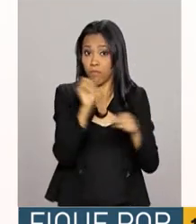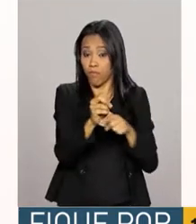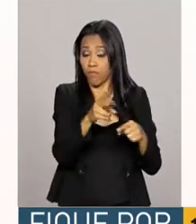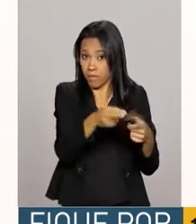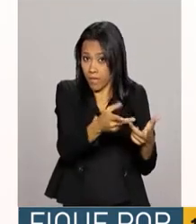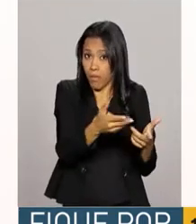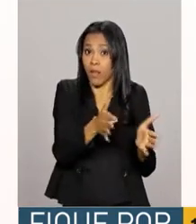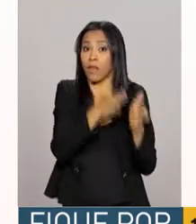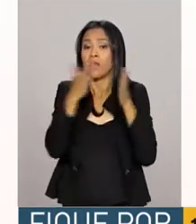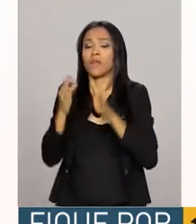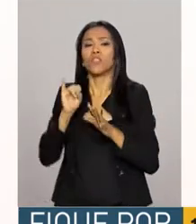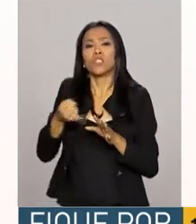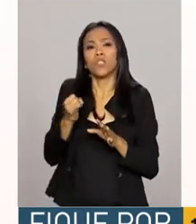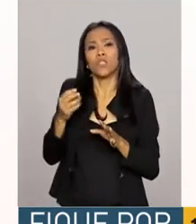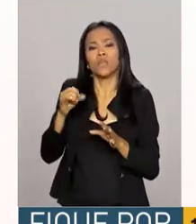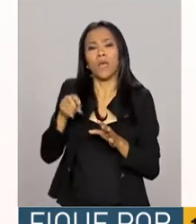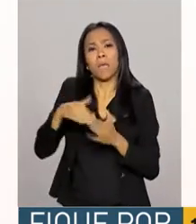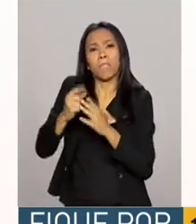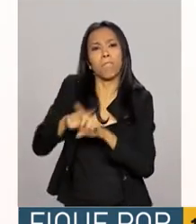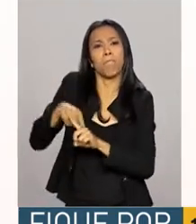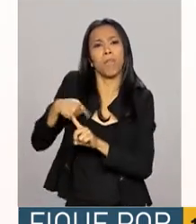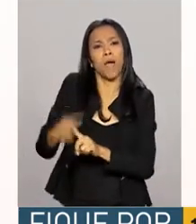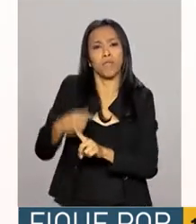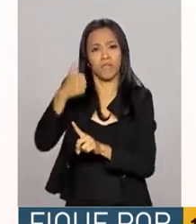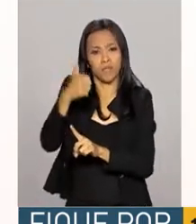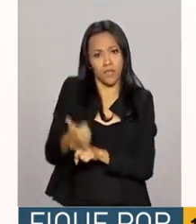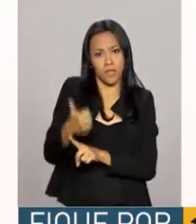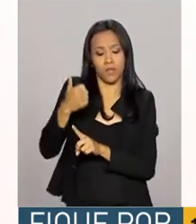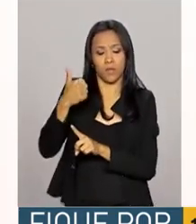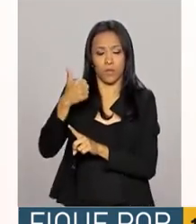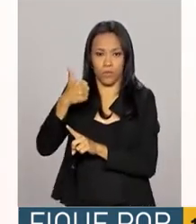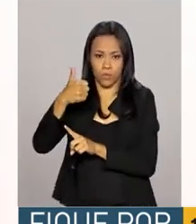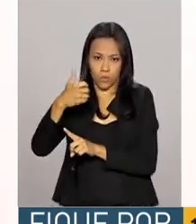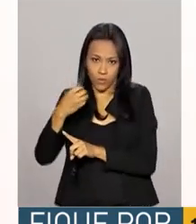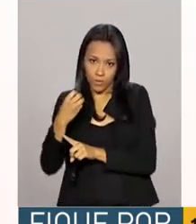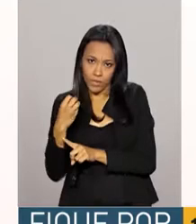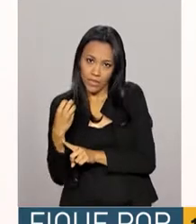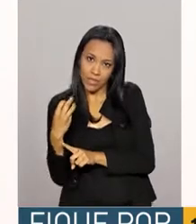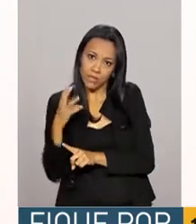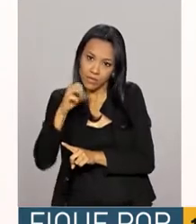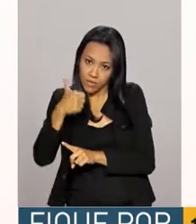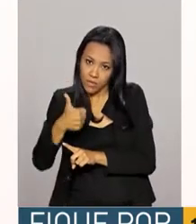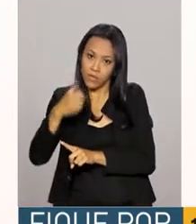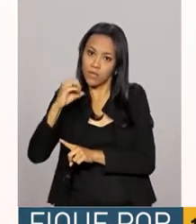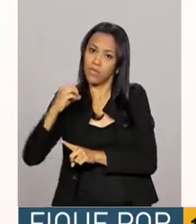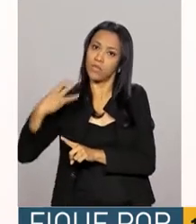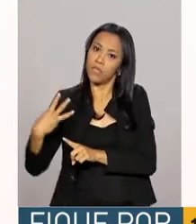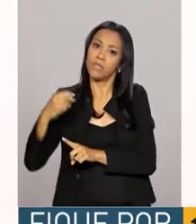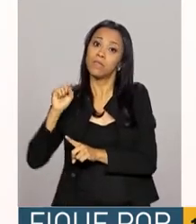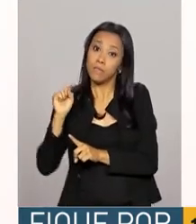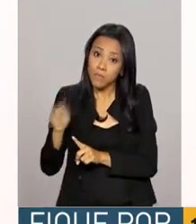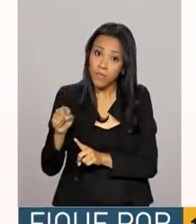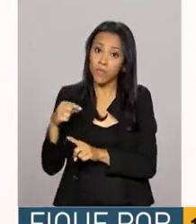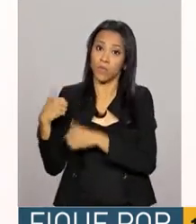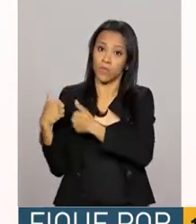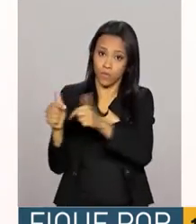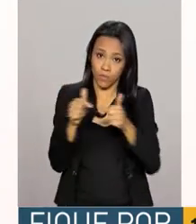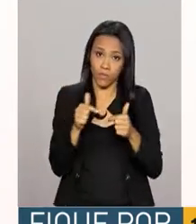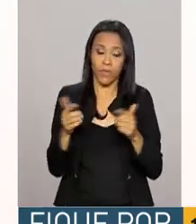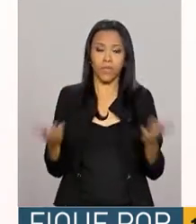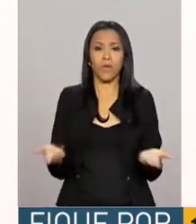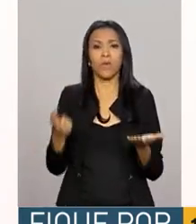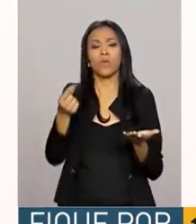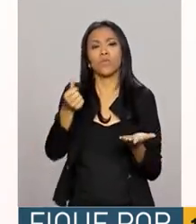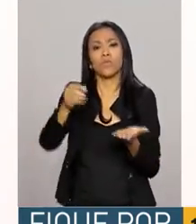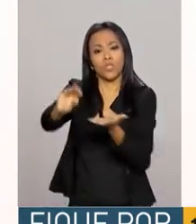a julho de 2017 é mais 103 mil postos de trabalho o investimento